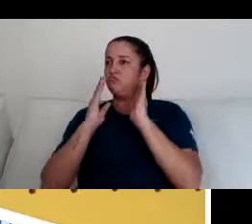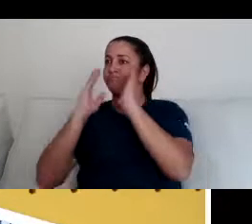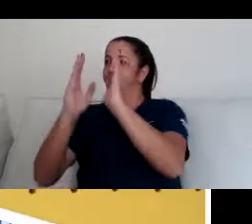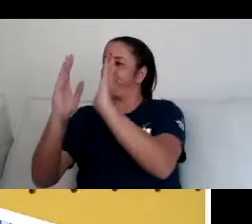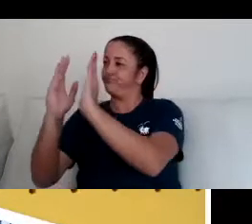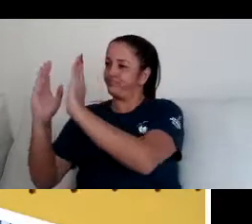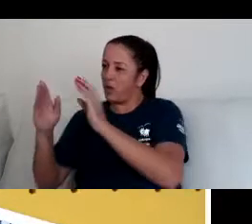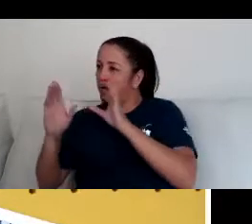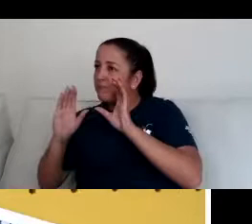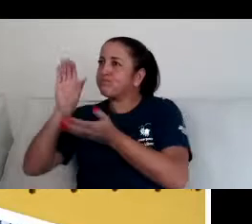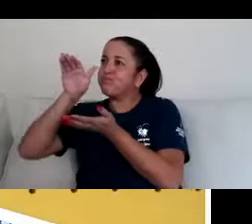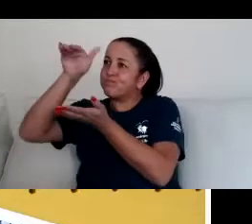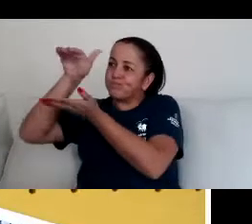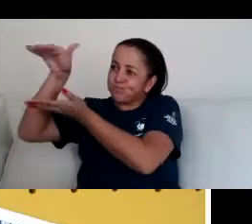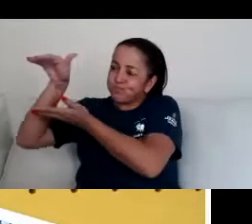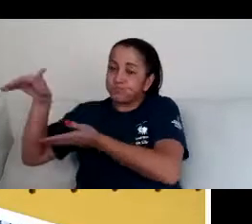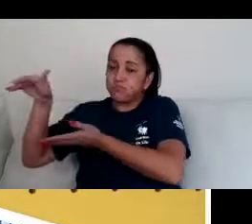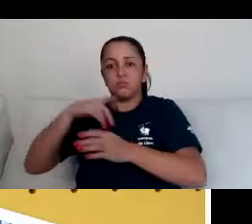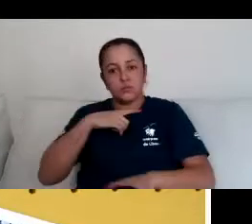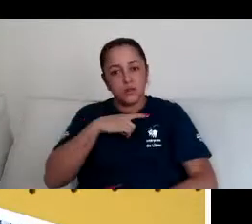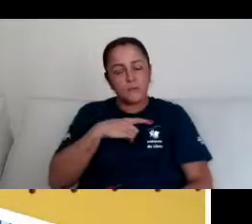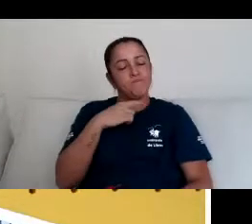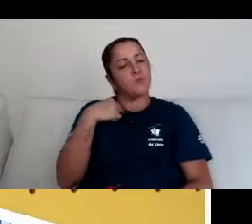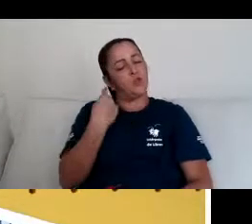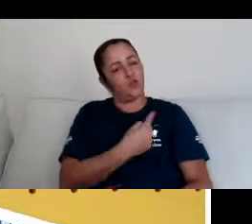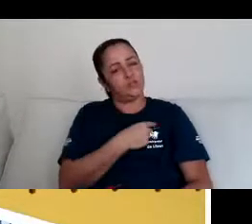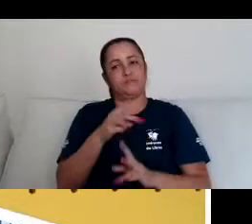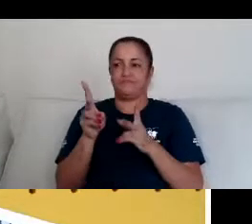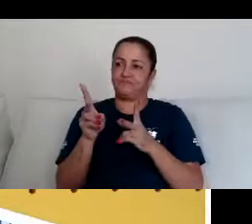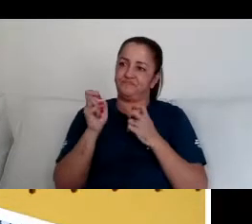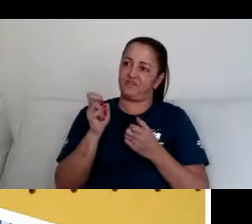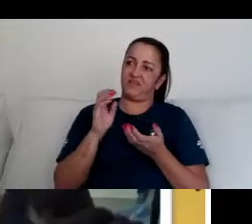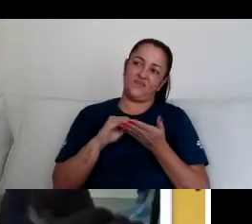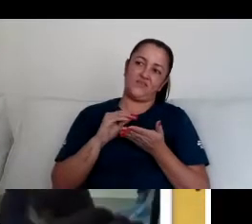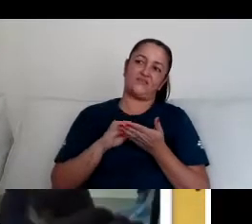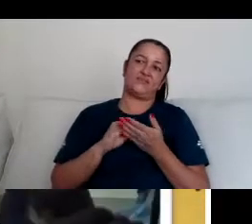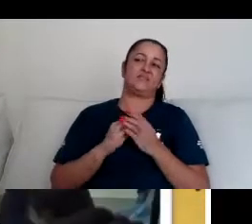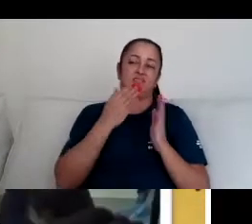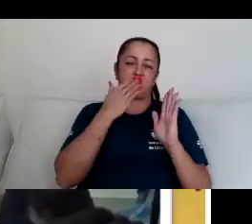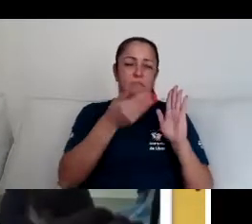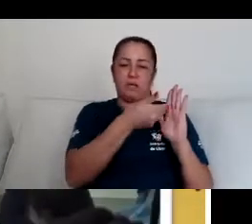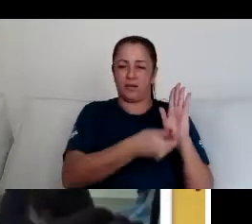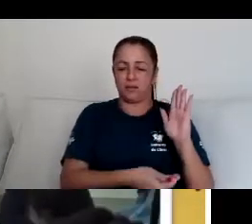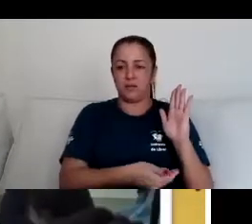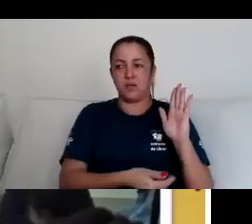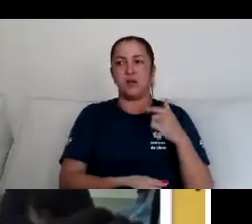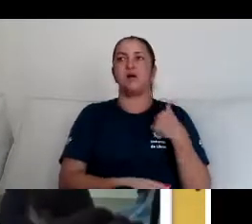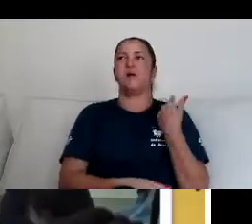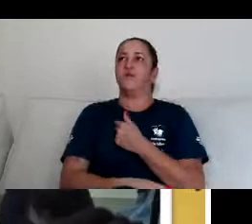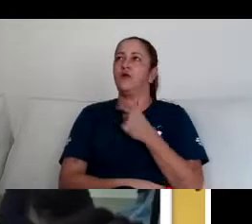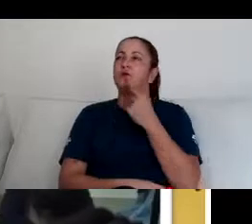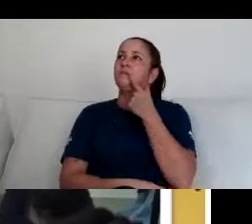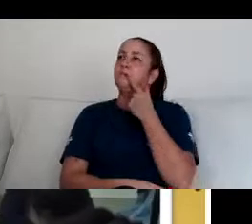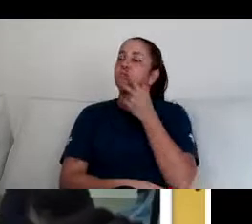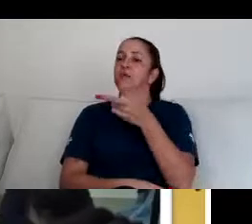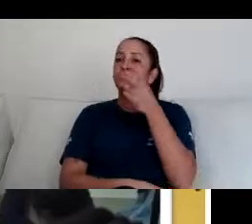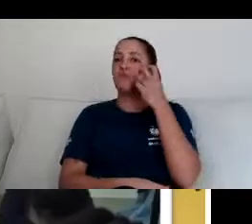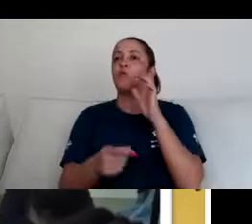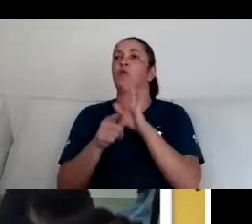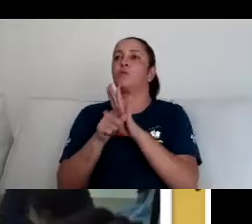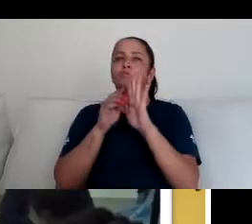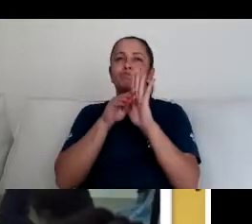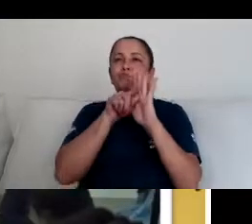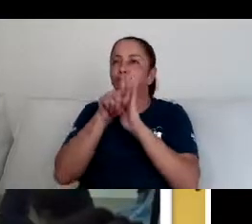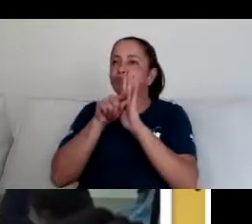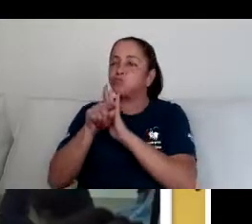disso, enxergamos nessa resposta desculpa da falta de demanda uma brecha para a entrada de livros de autoras negras nas